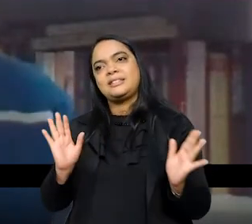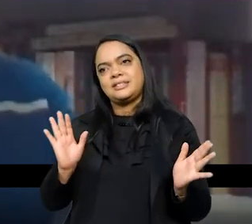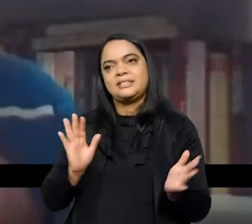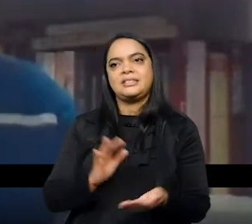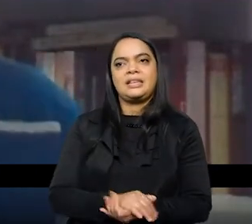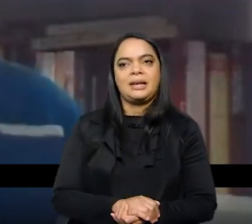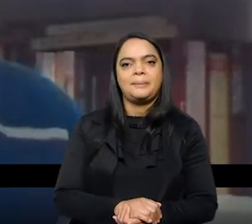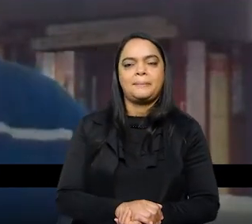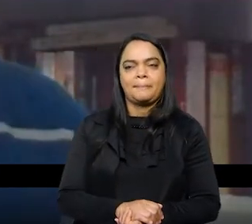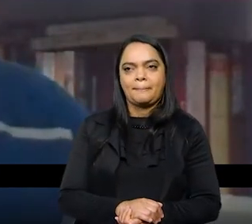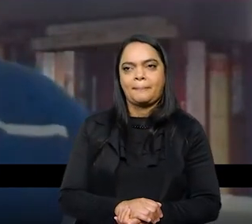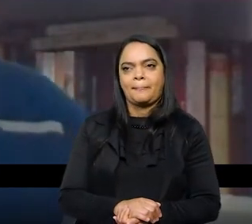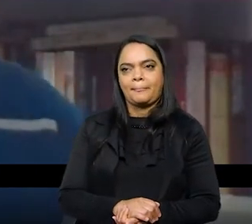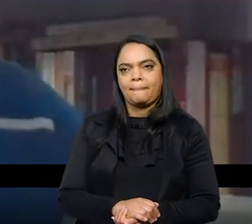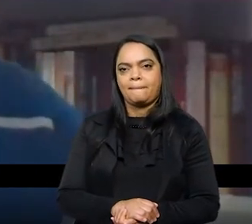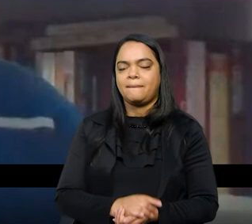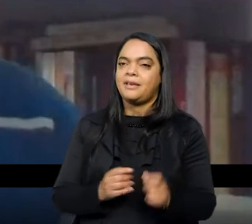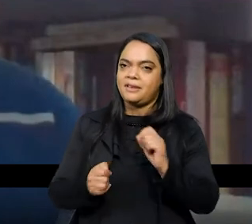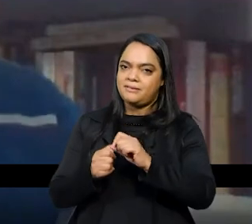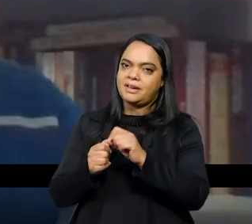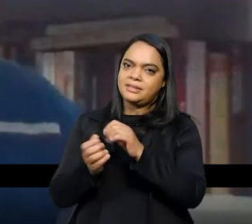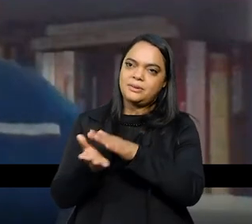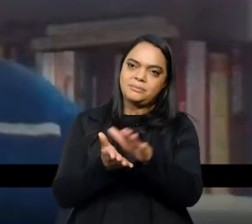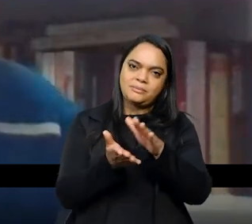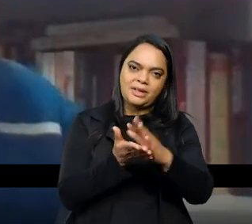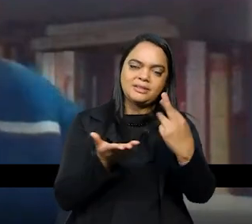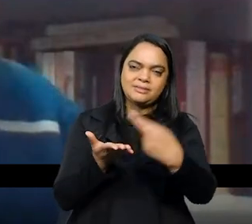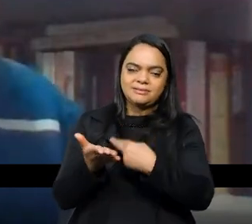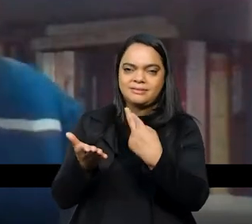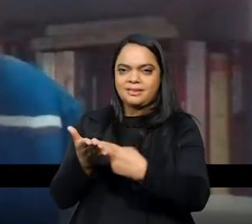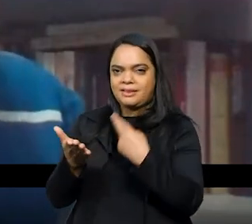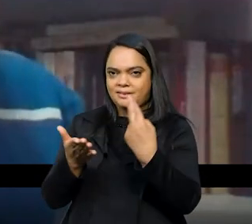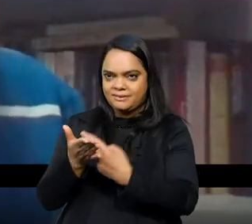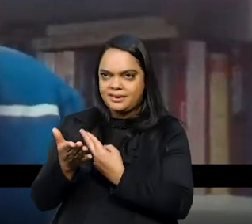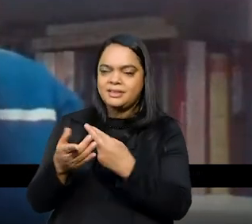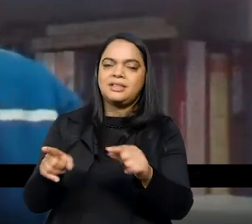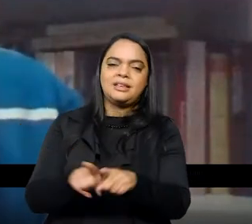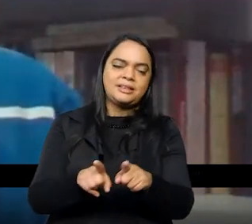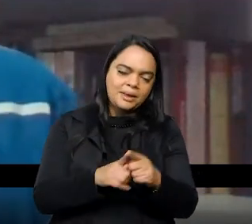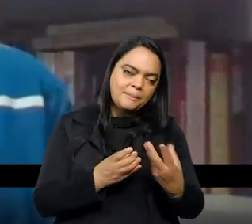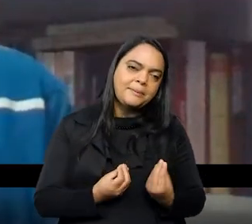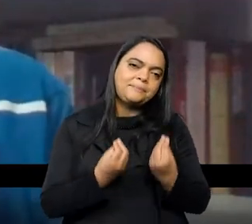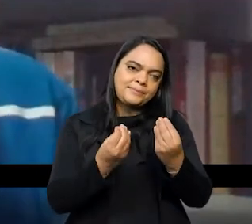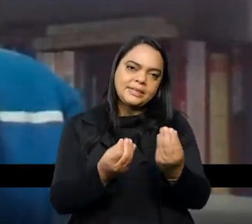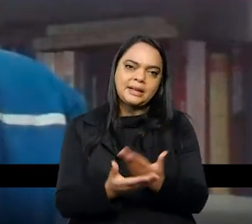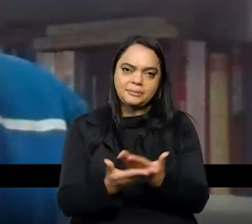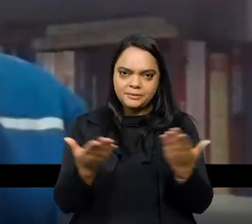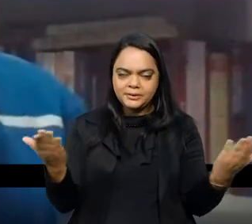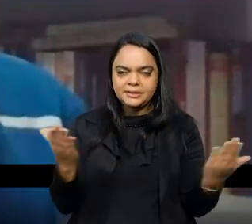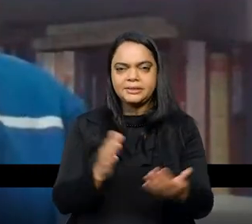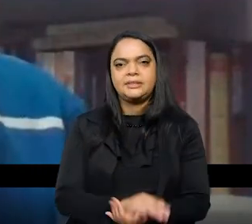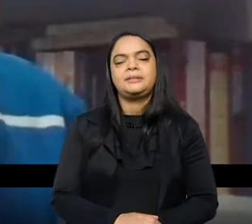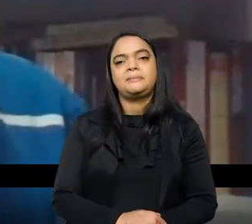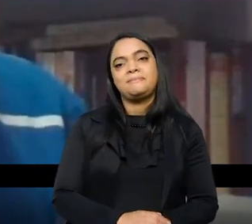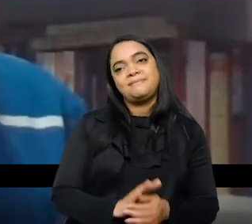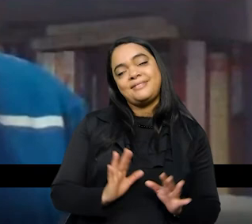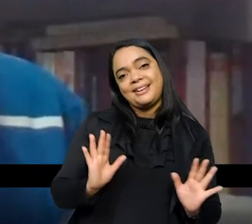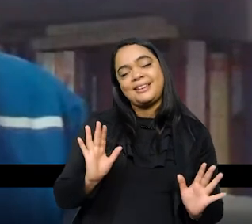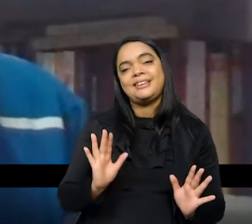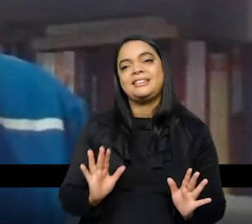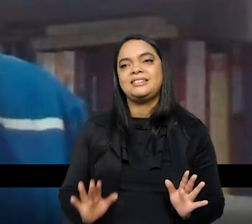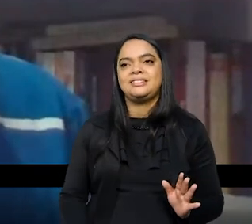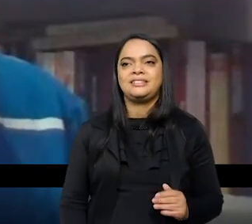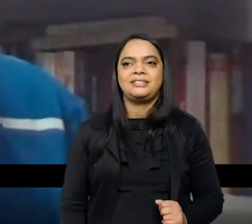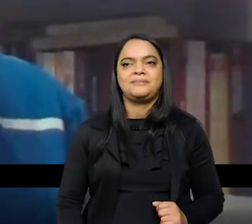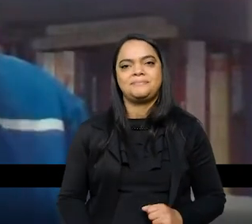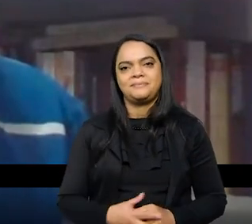e fazer aí uma publicação na revista e sinalizar também para vocês. Mas aí, gente, eu acho que vamos